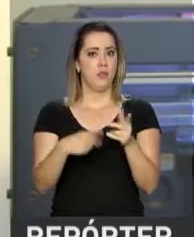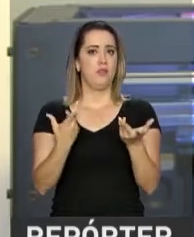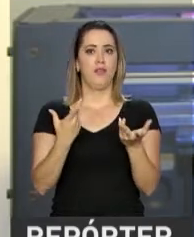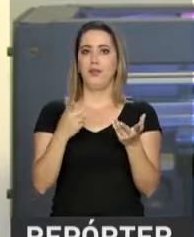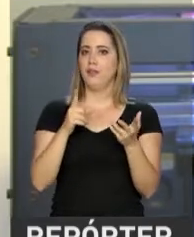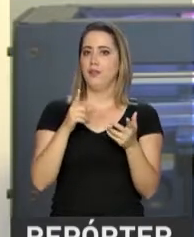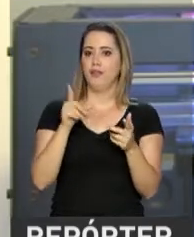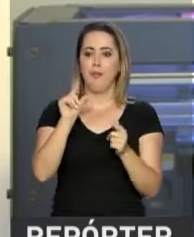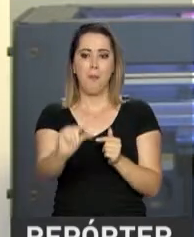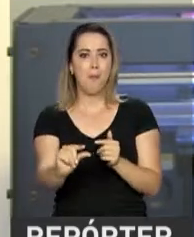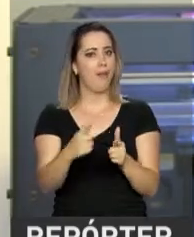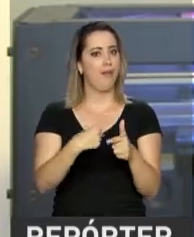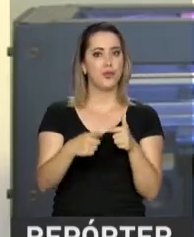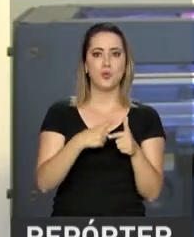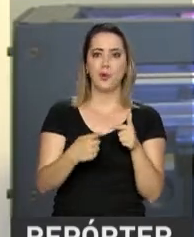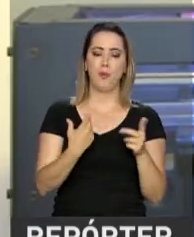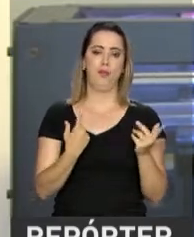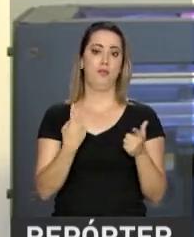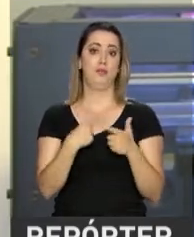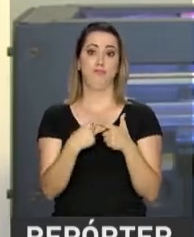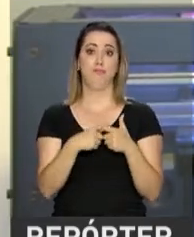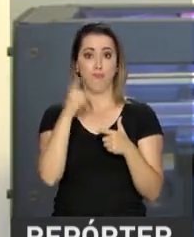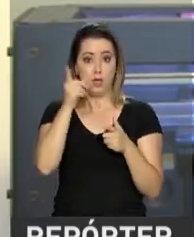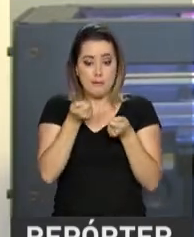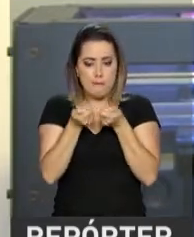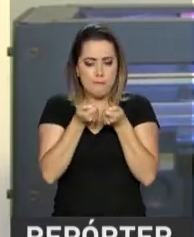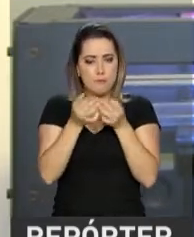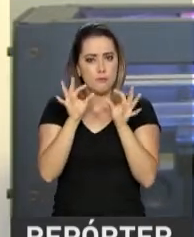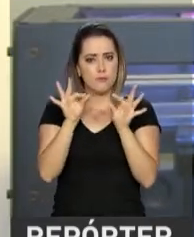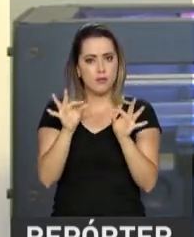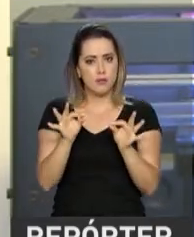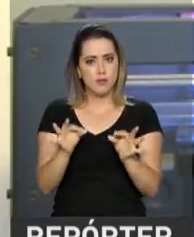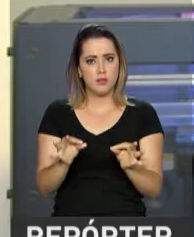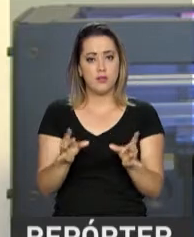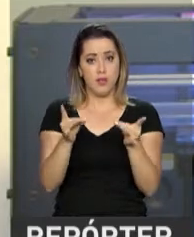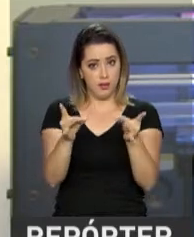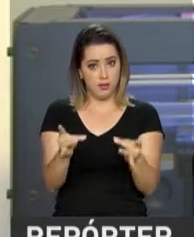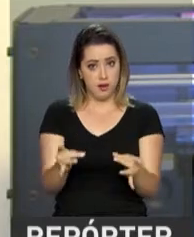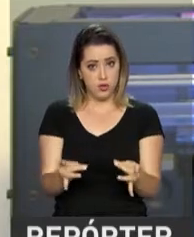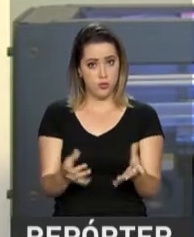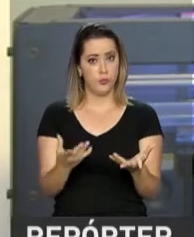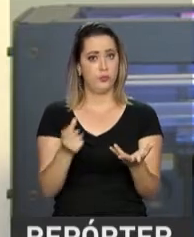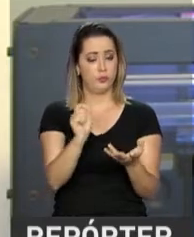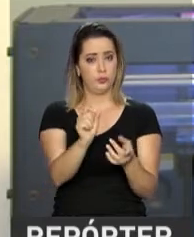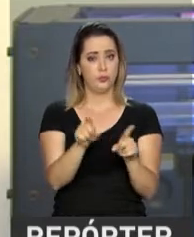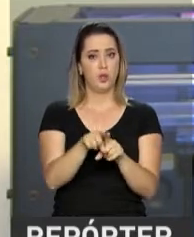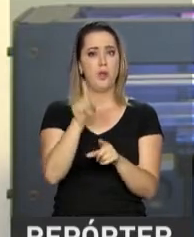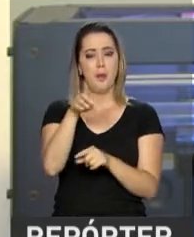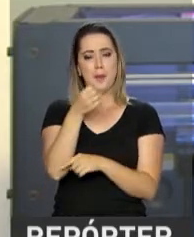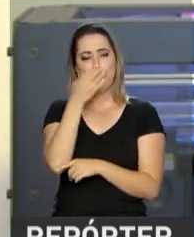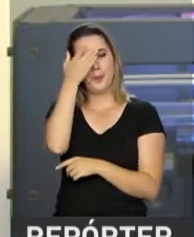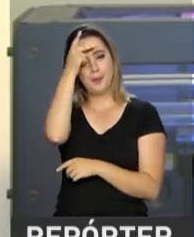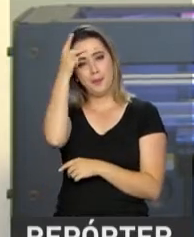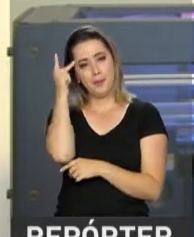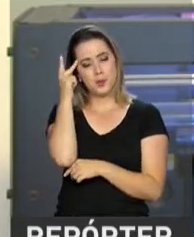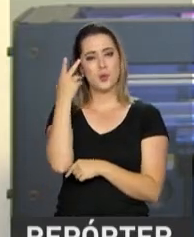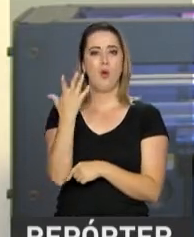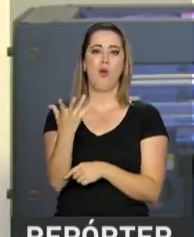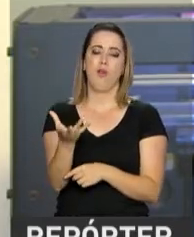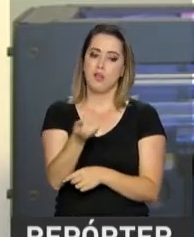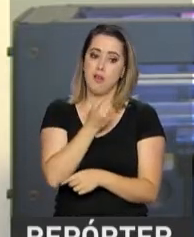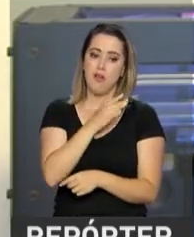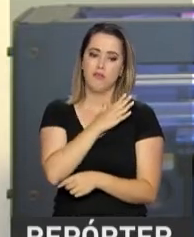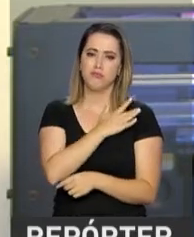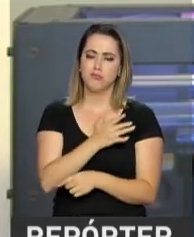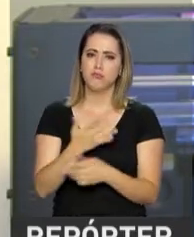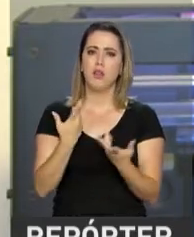na realização de qualquer a isso então é bom para o doente porque não têm complicações a outra coisa